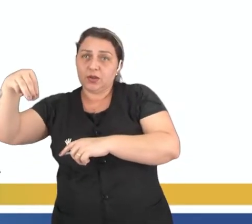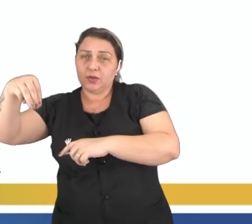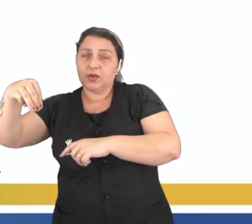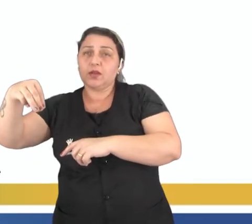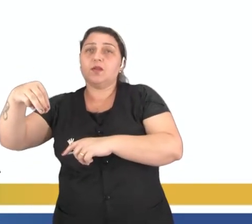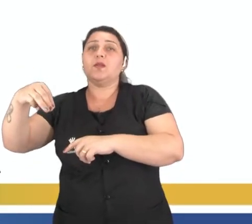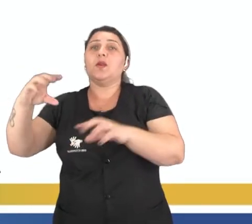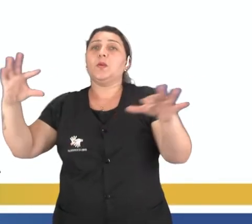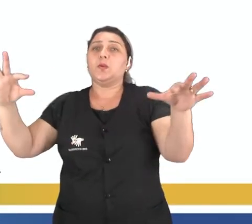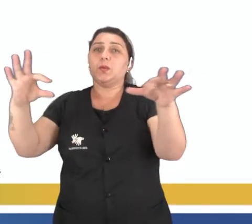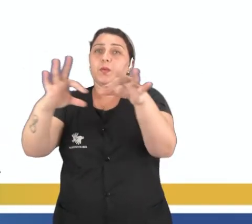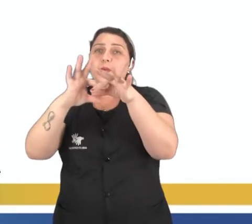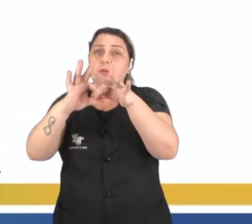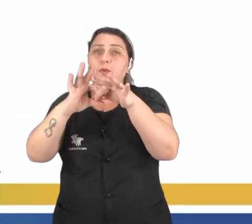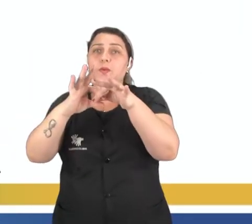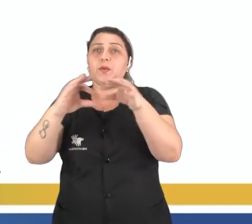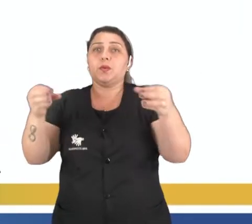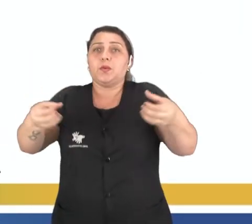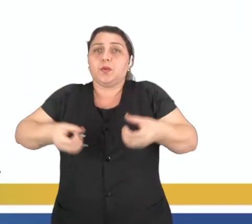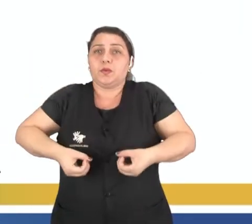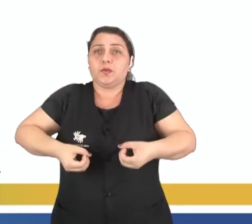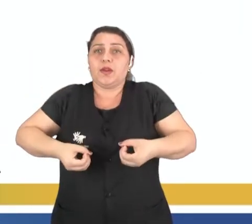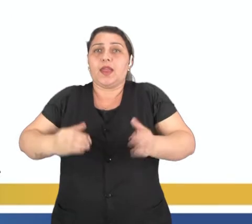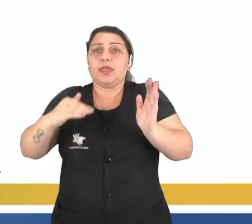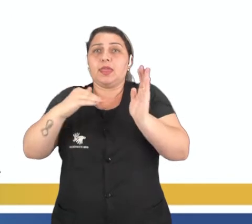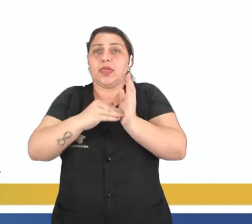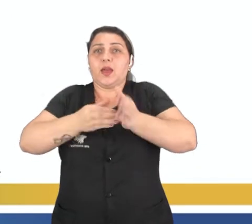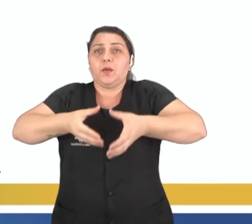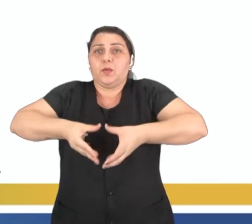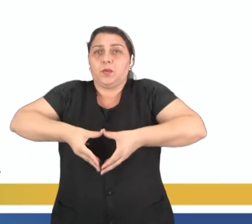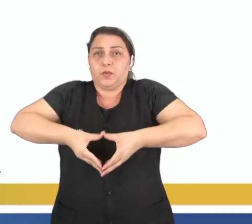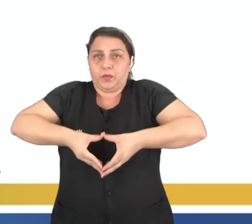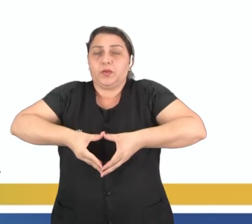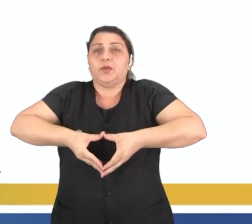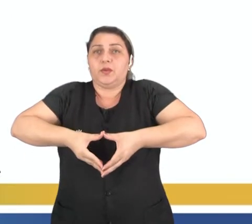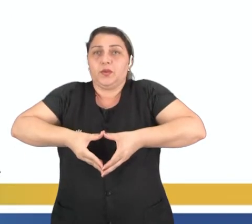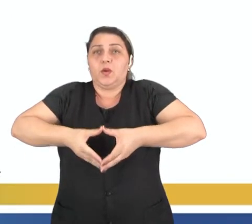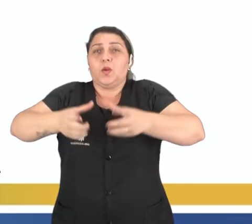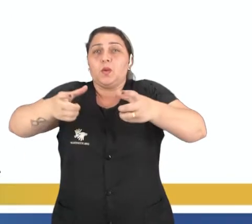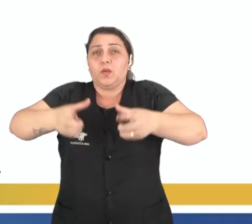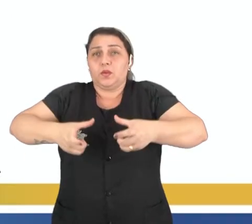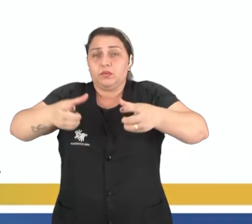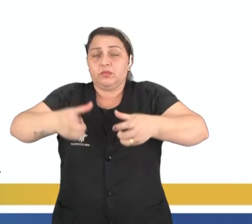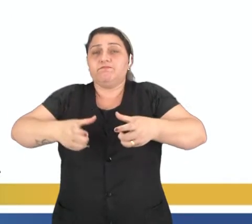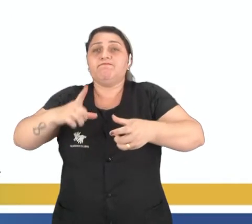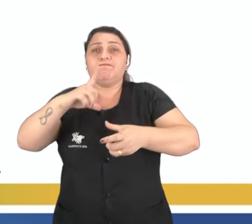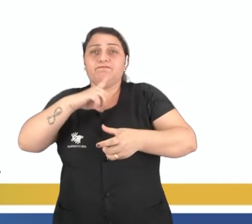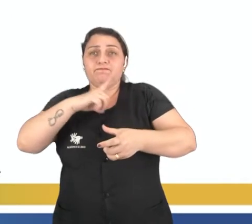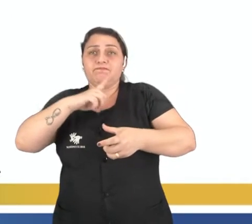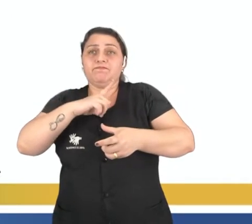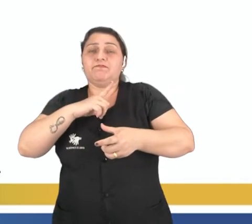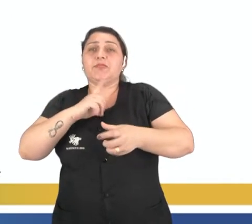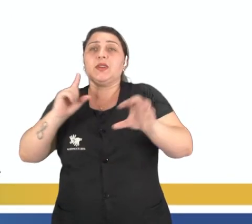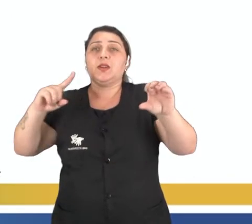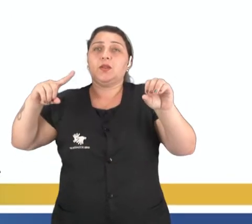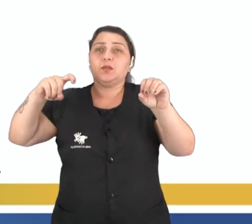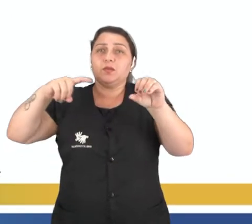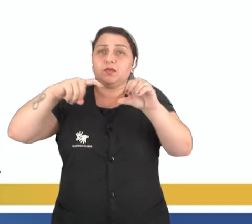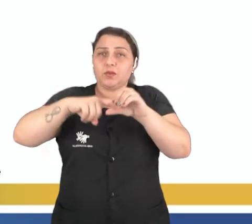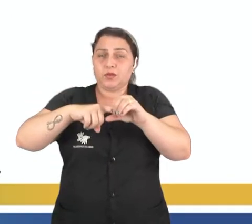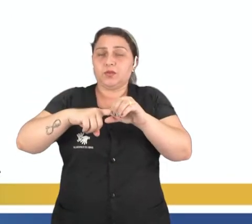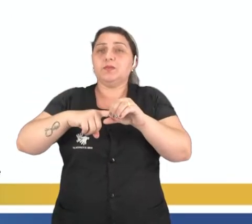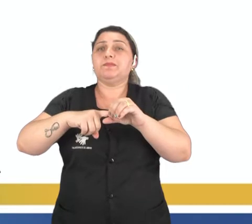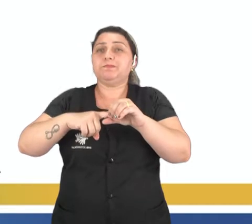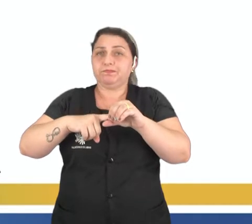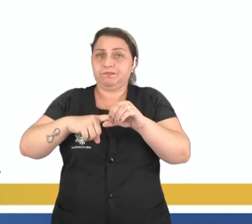que vão conectar os ovários até o útero e vai ser o local onde ocorre a fecundação. Então